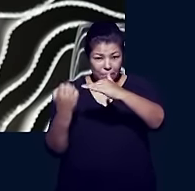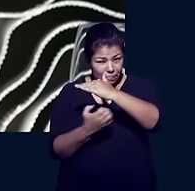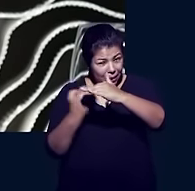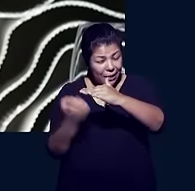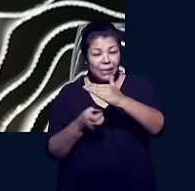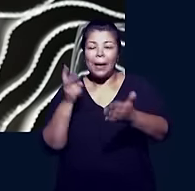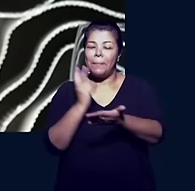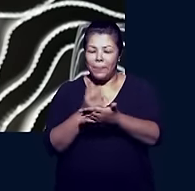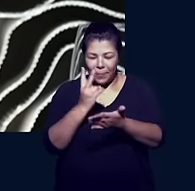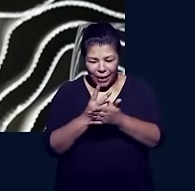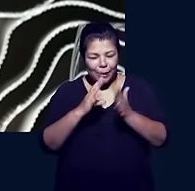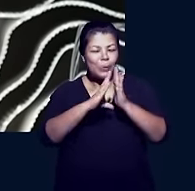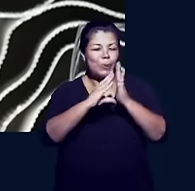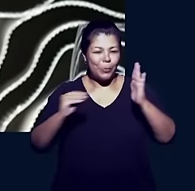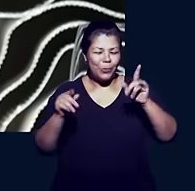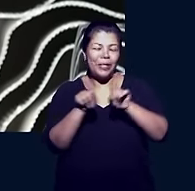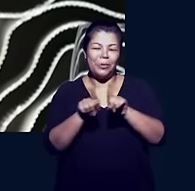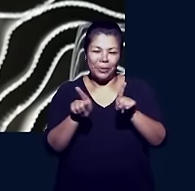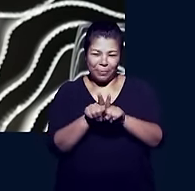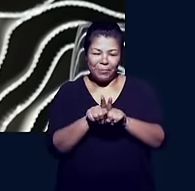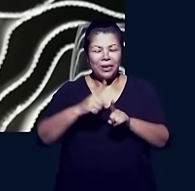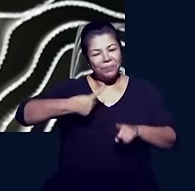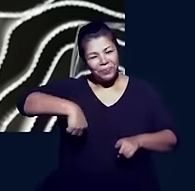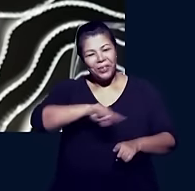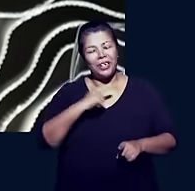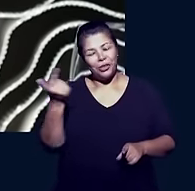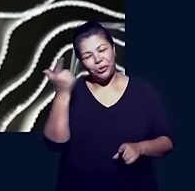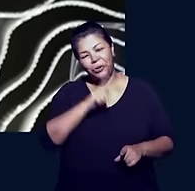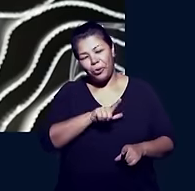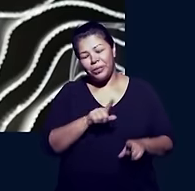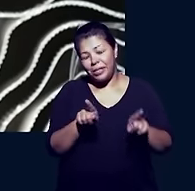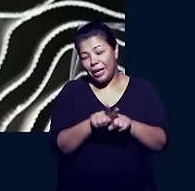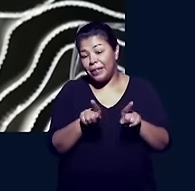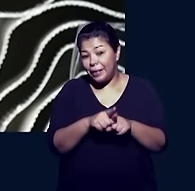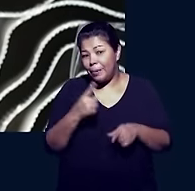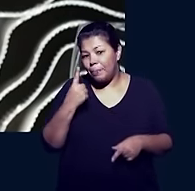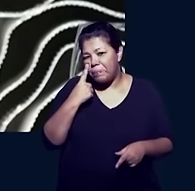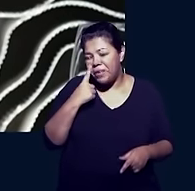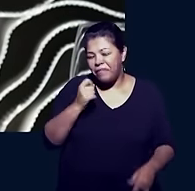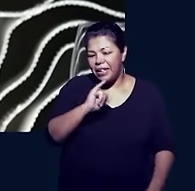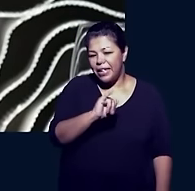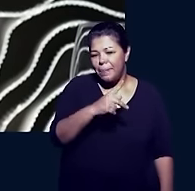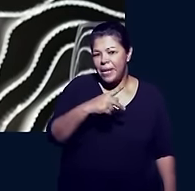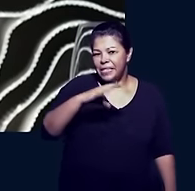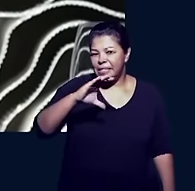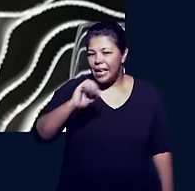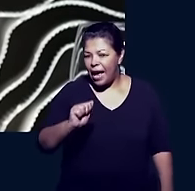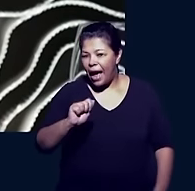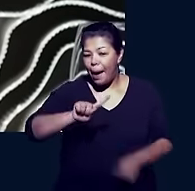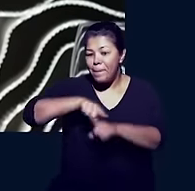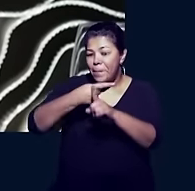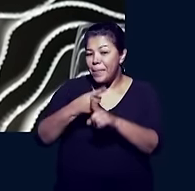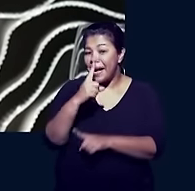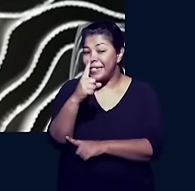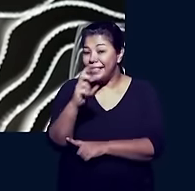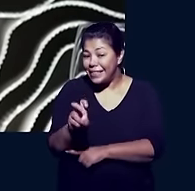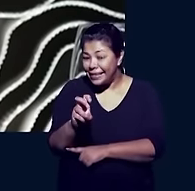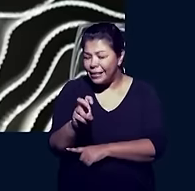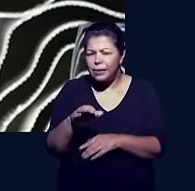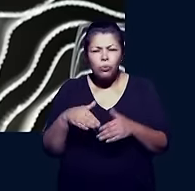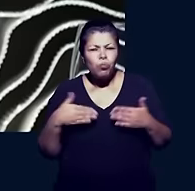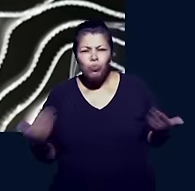o mesmo modelo financeiro a gente encontra um retorno implícito de IPCA mais 15 Então qual que é o meu dever é comprar o